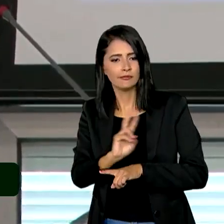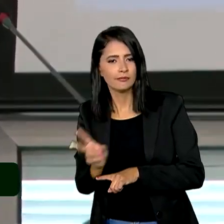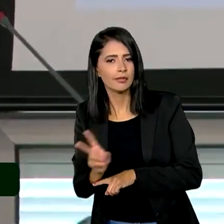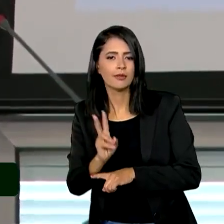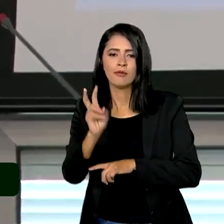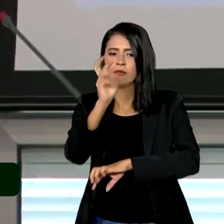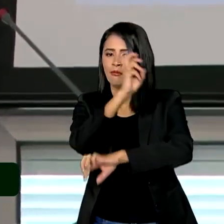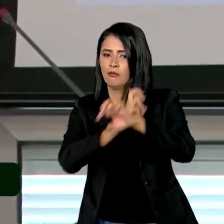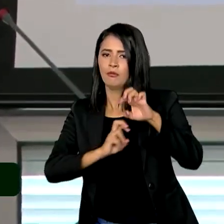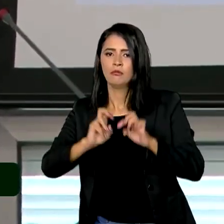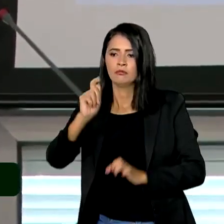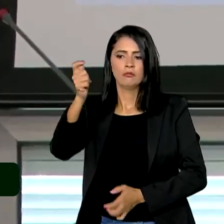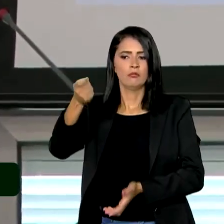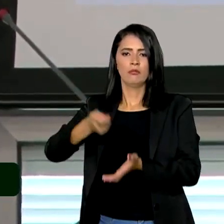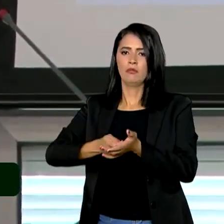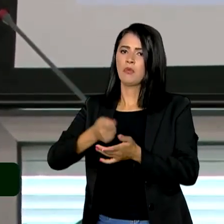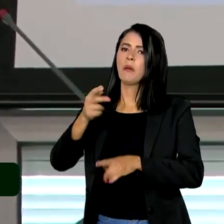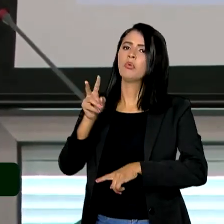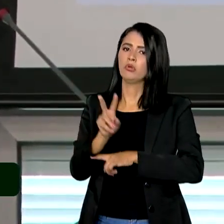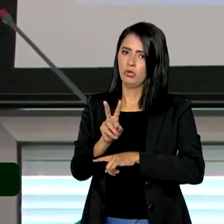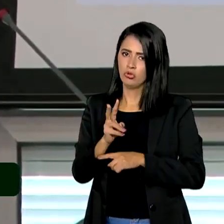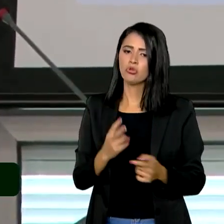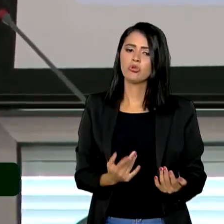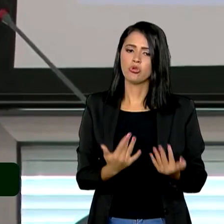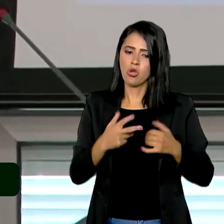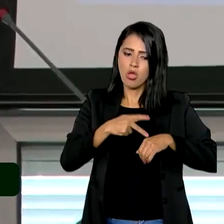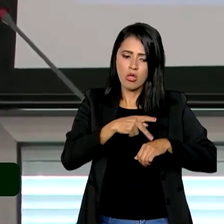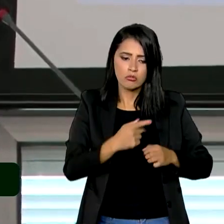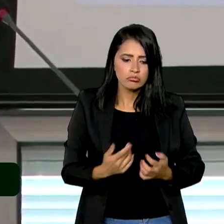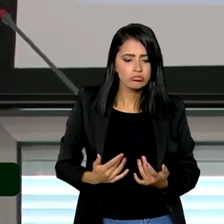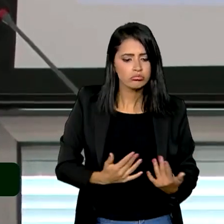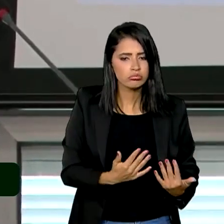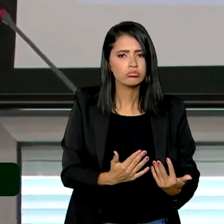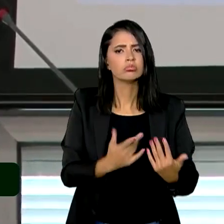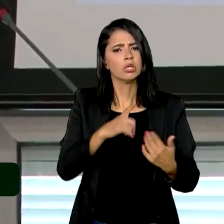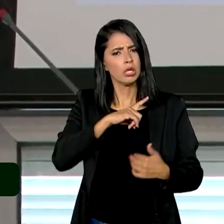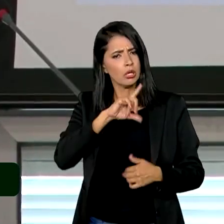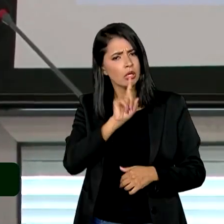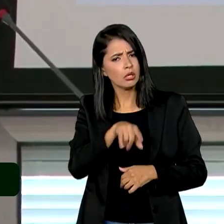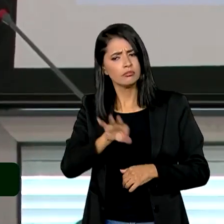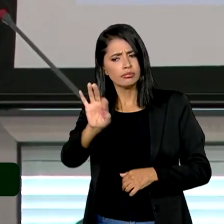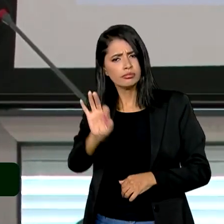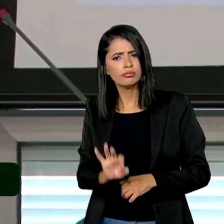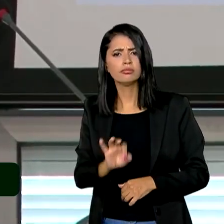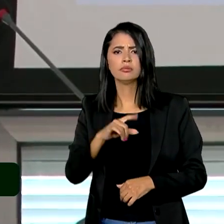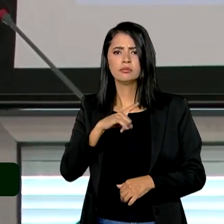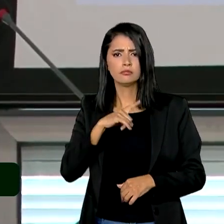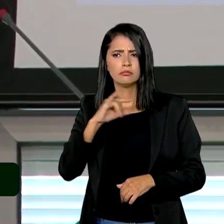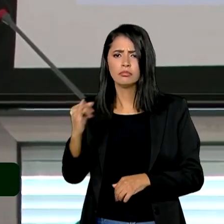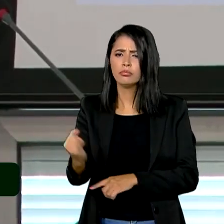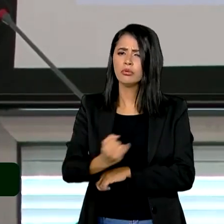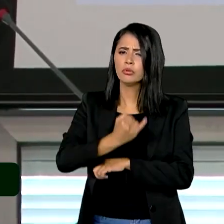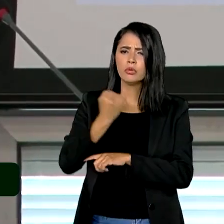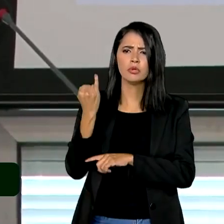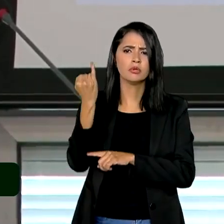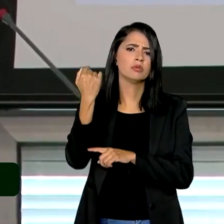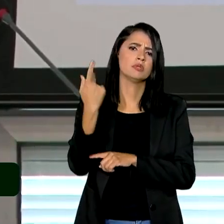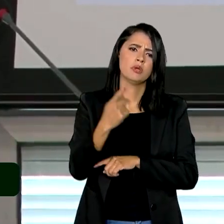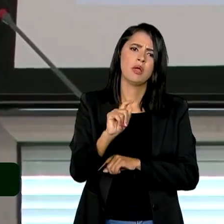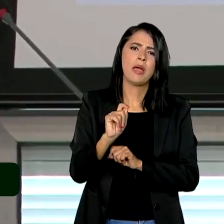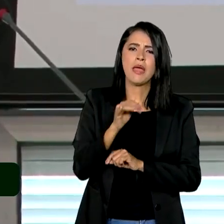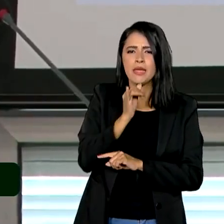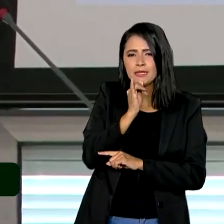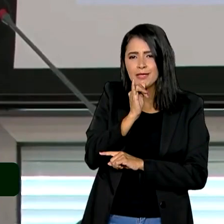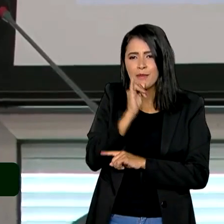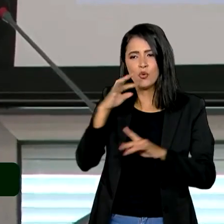fiscalização, rigor na proteção dos corais, que tem um peso, tem estimativas muito relevantes da importância que isso tem, por